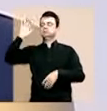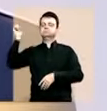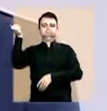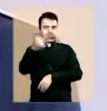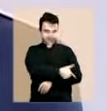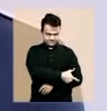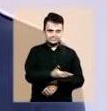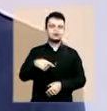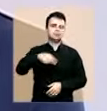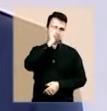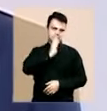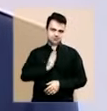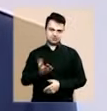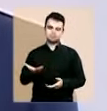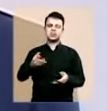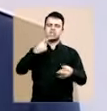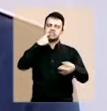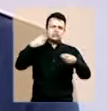Então,